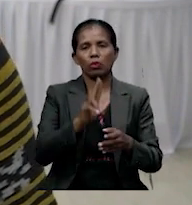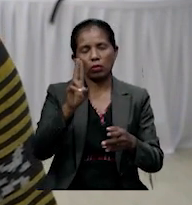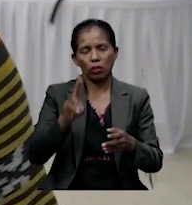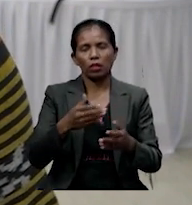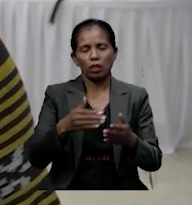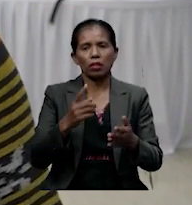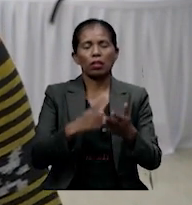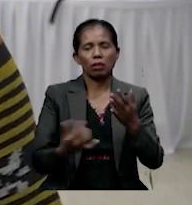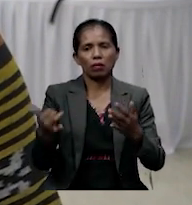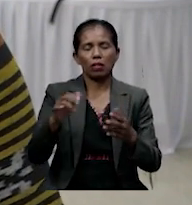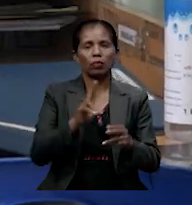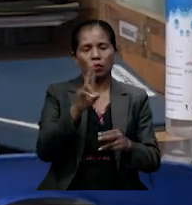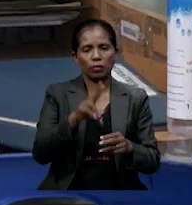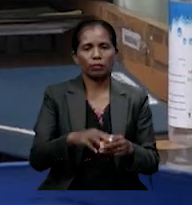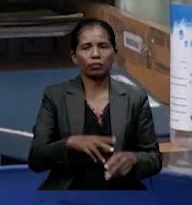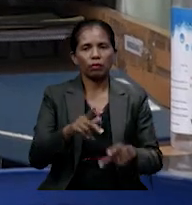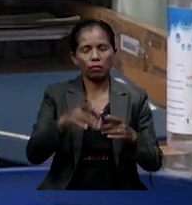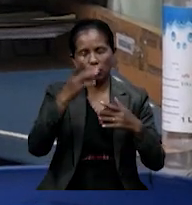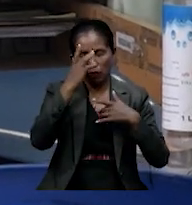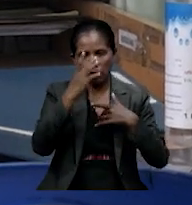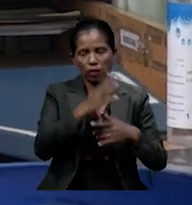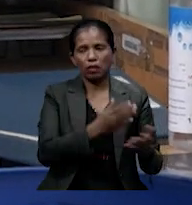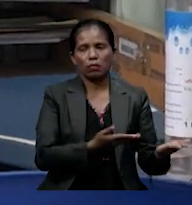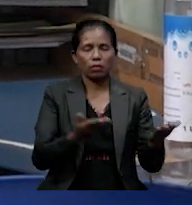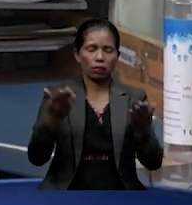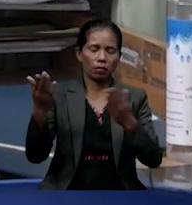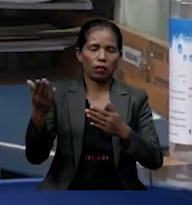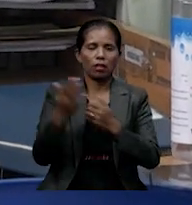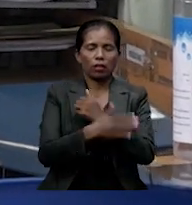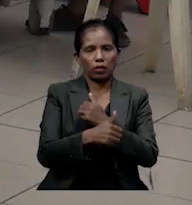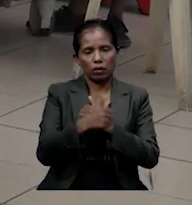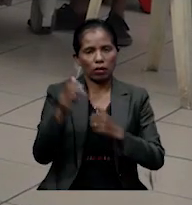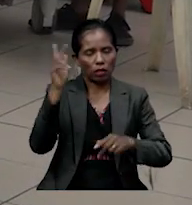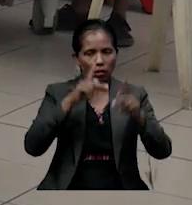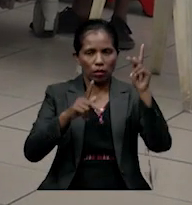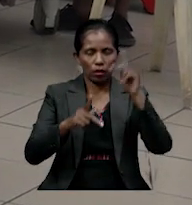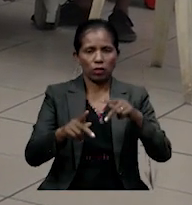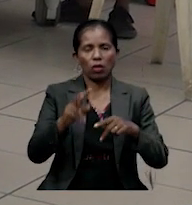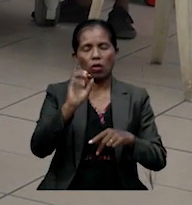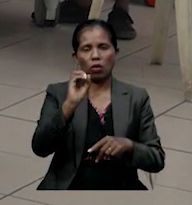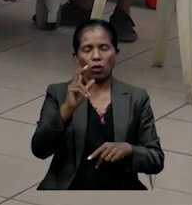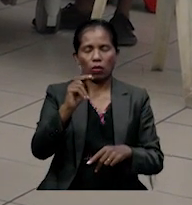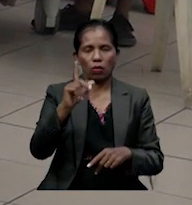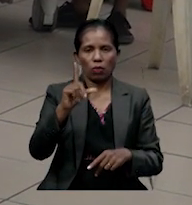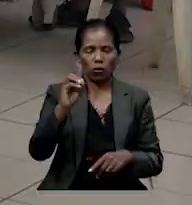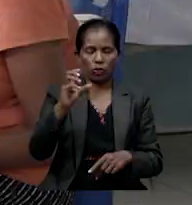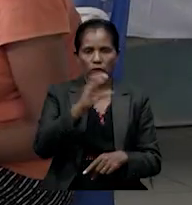magneto usa. Paciente sirnebe durante ne transfer para liur barak liu ho caso oncologia,